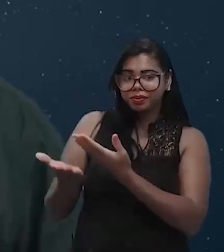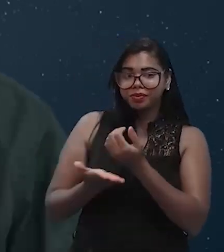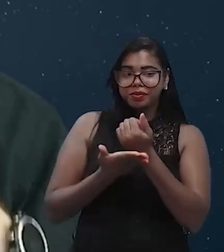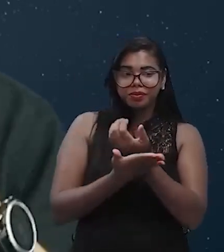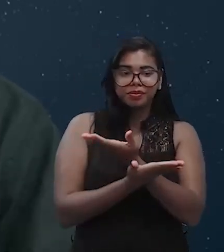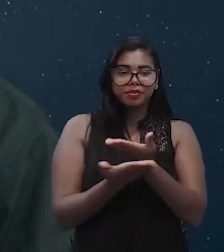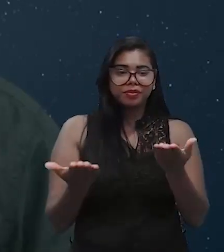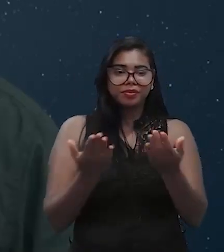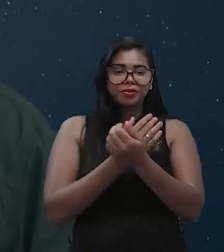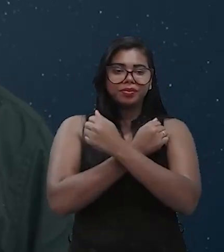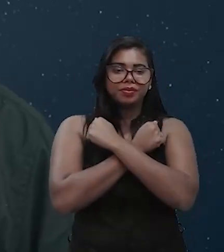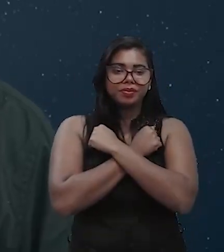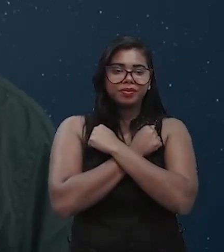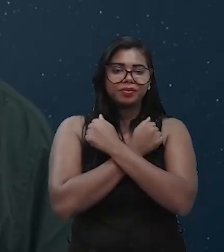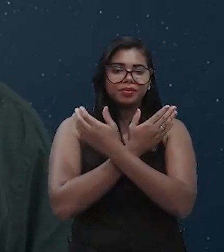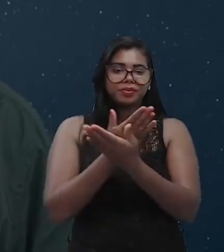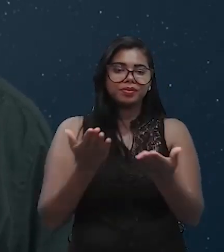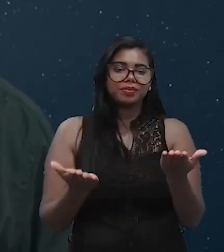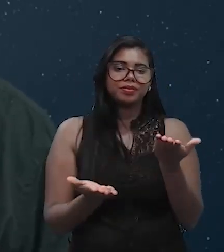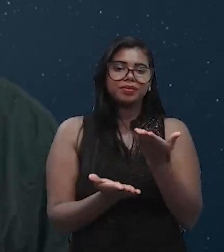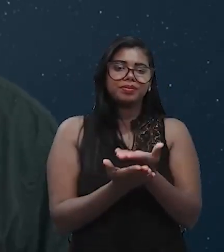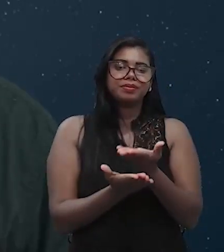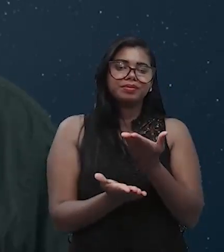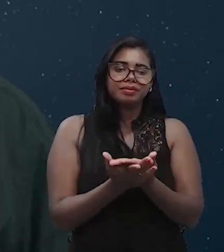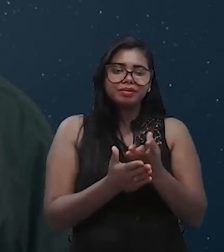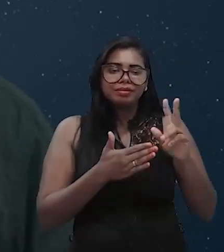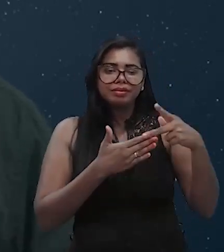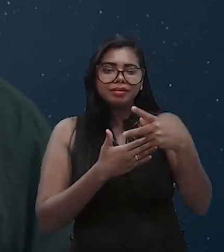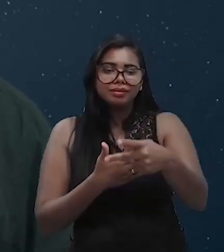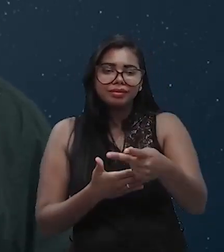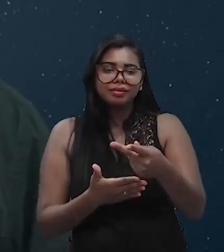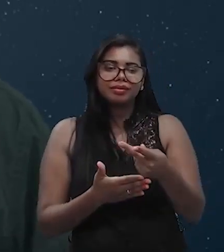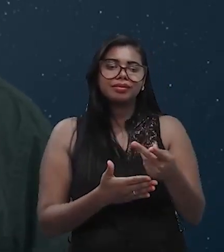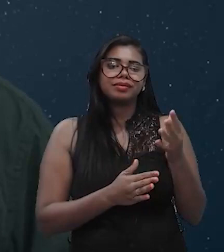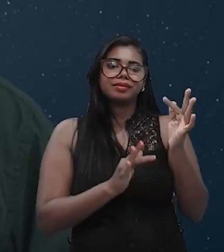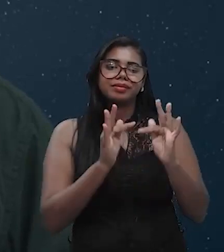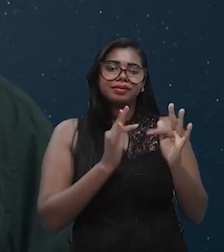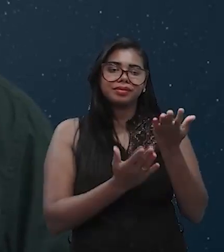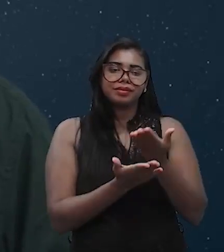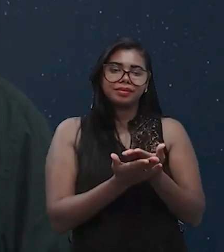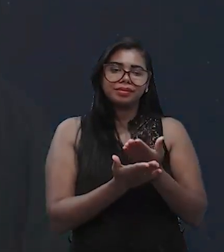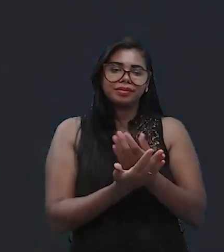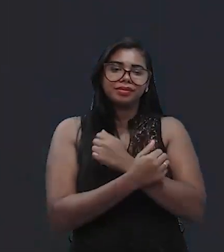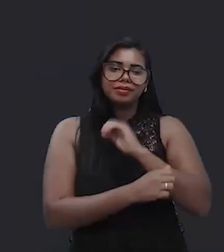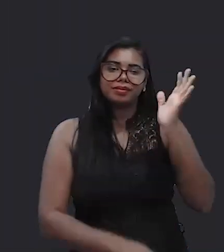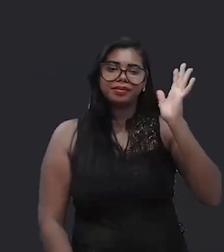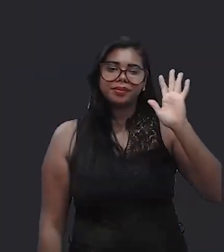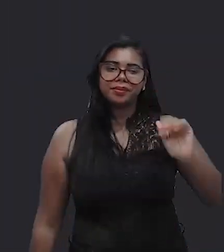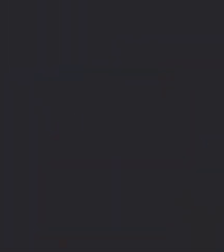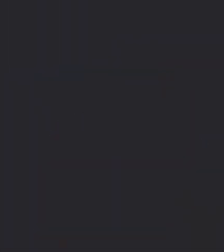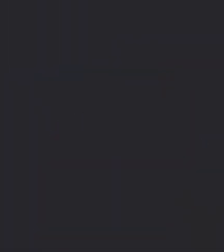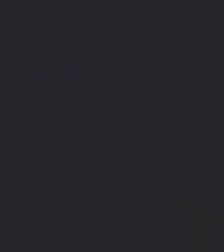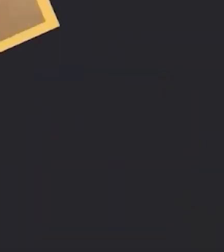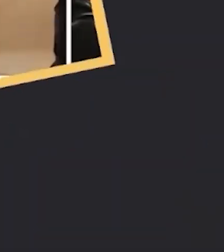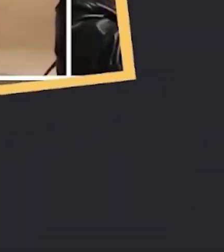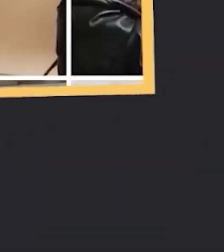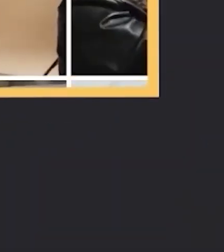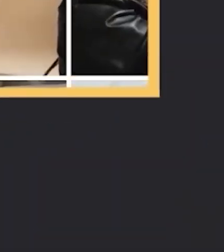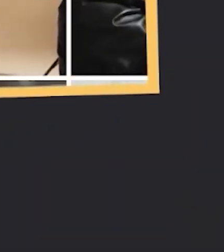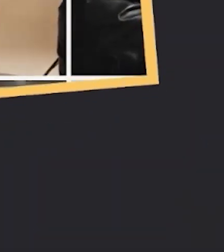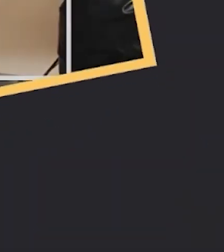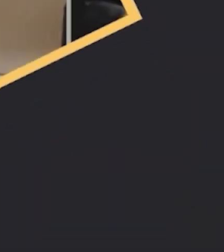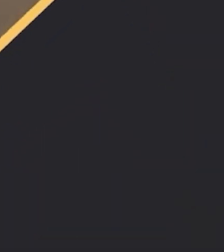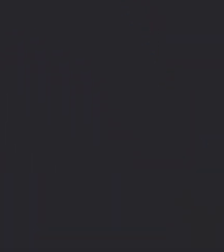para você e daqui a pouco nós vamos dar sequência à continuidade da nossa aula. Um abração, tchau, tchau!